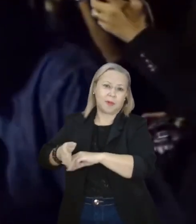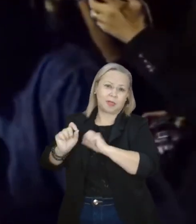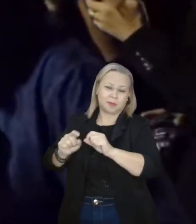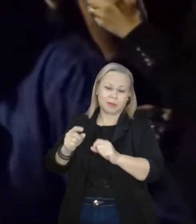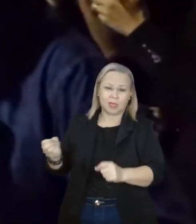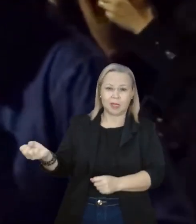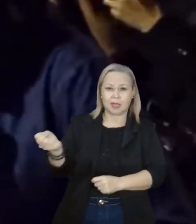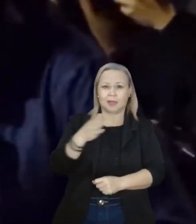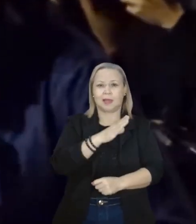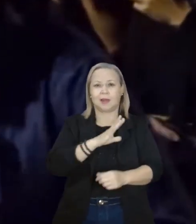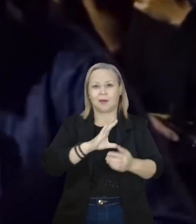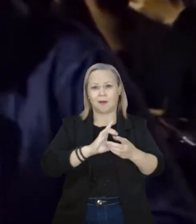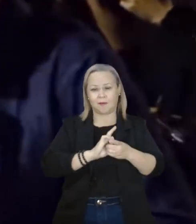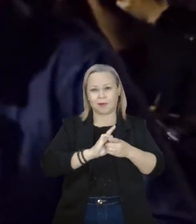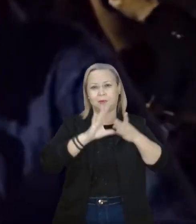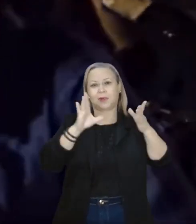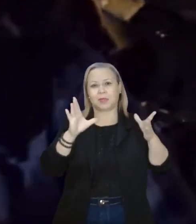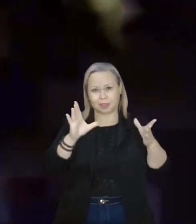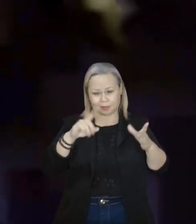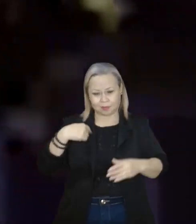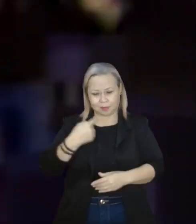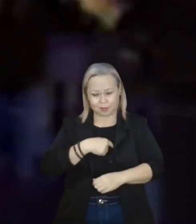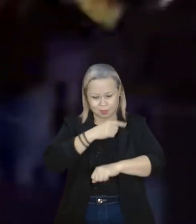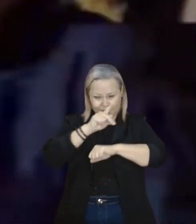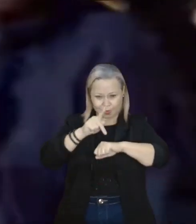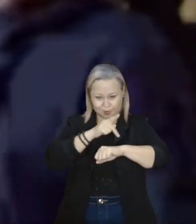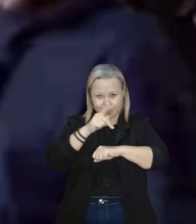nova democratização do nosso país.